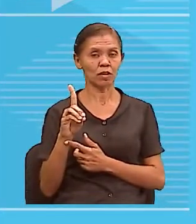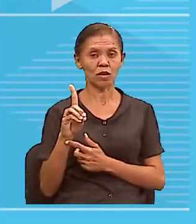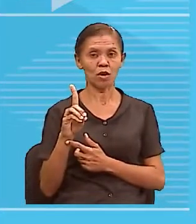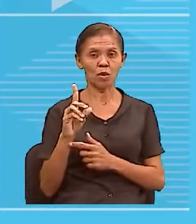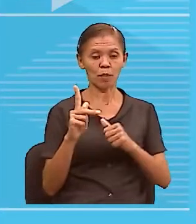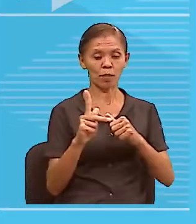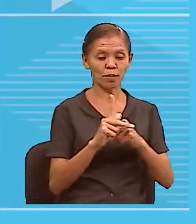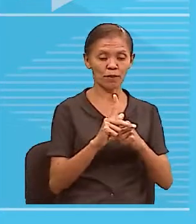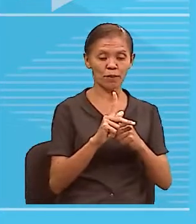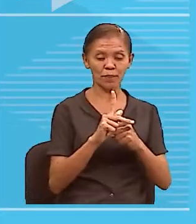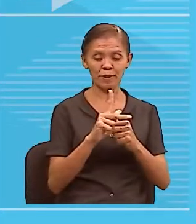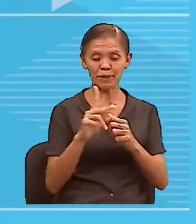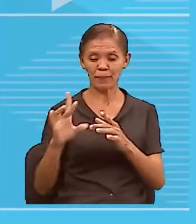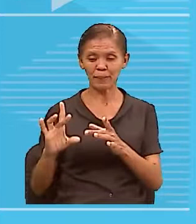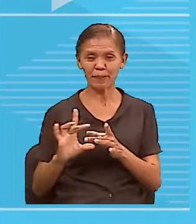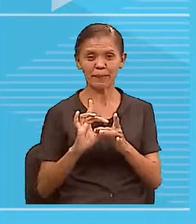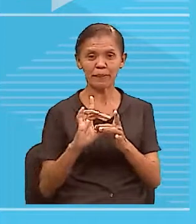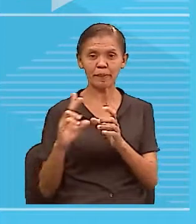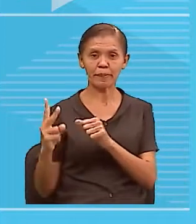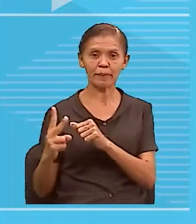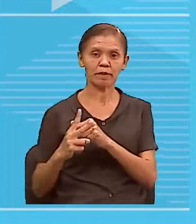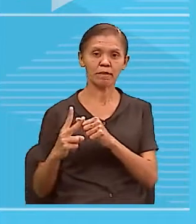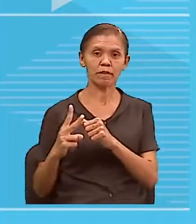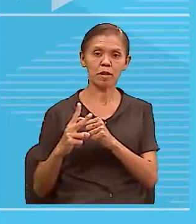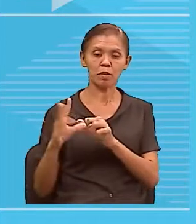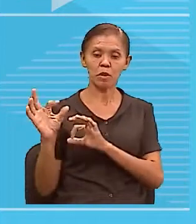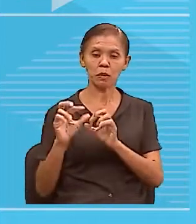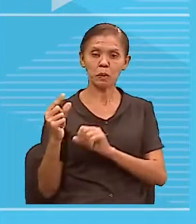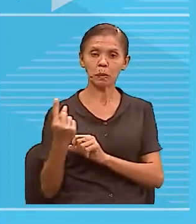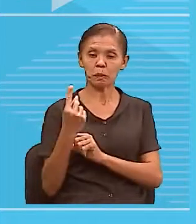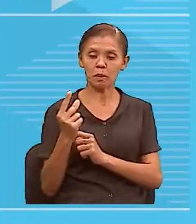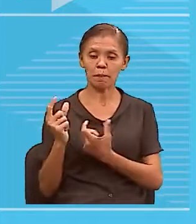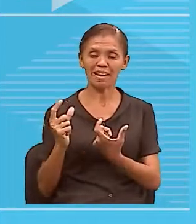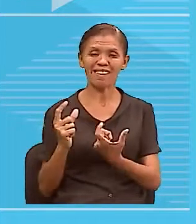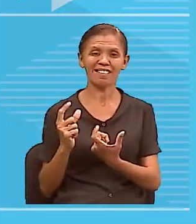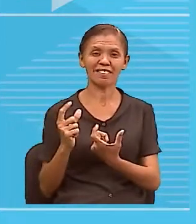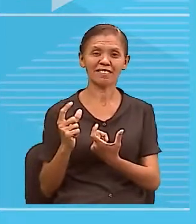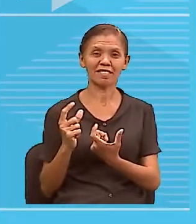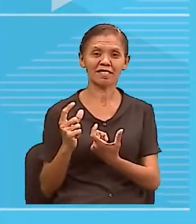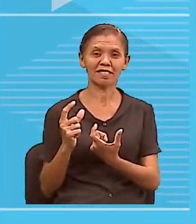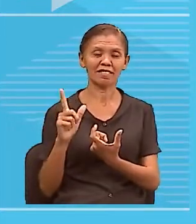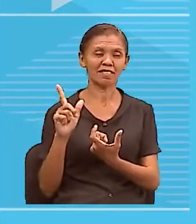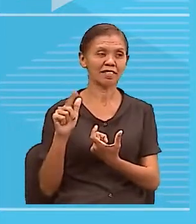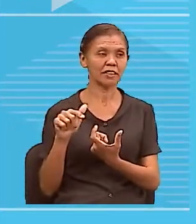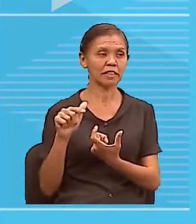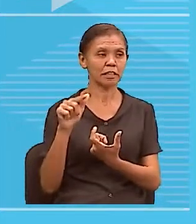nome é o verbo se formando com o verbo a palavra só e assenta o rei ame-se